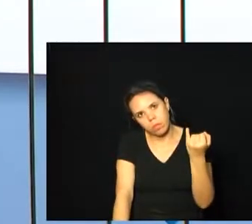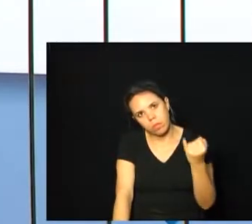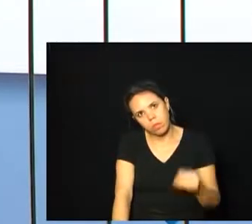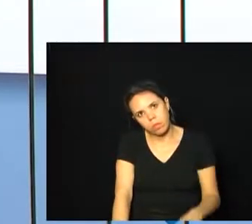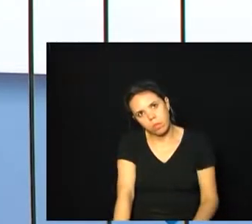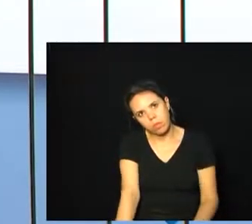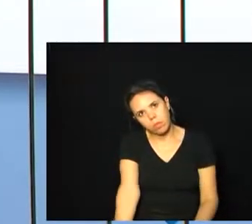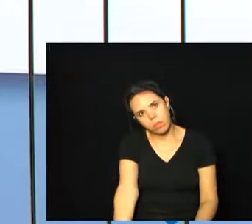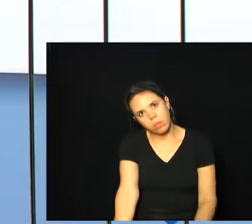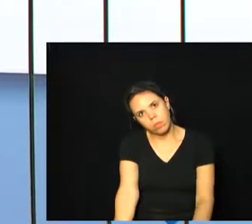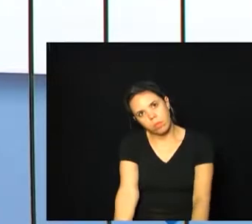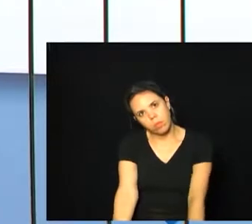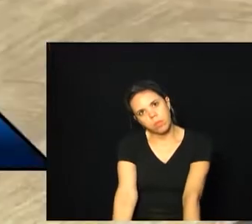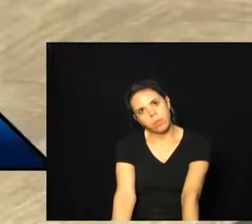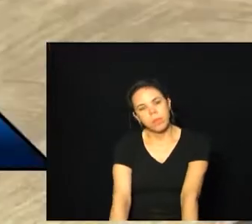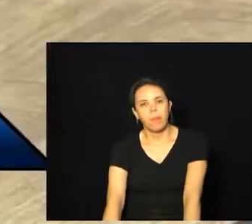proposta.